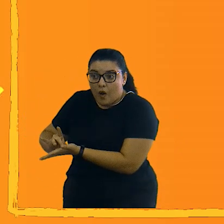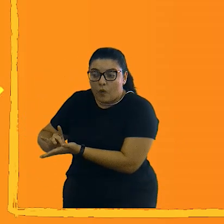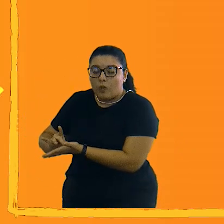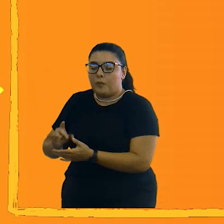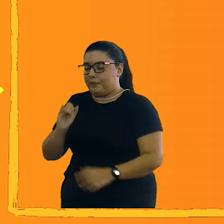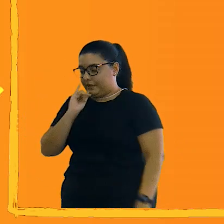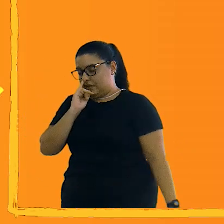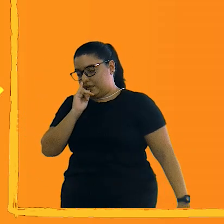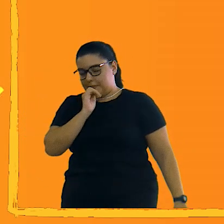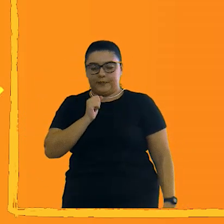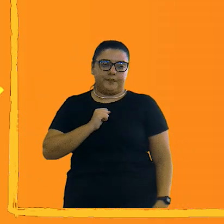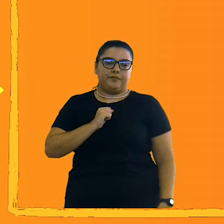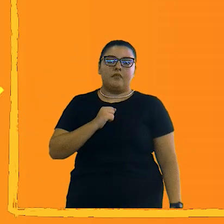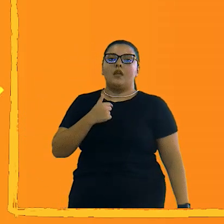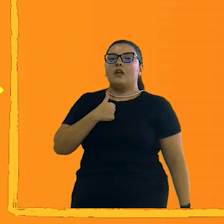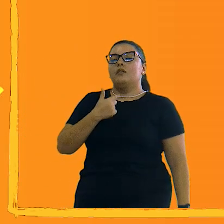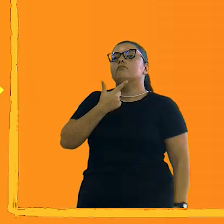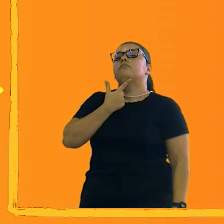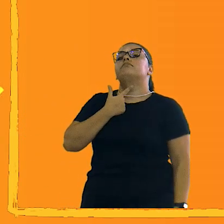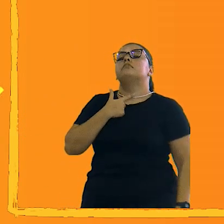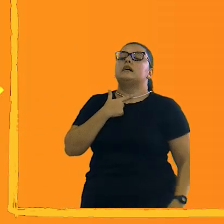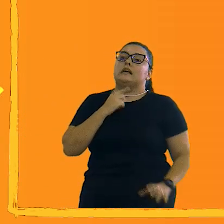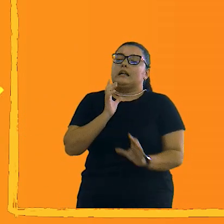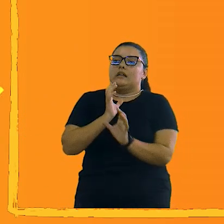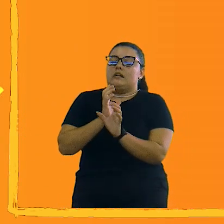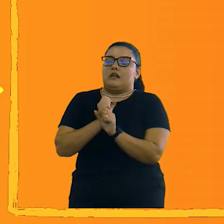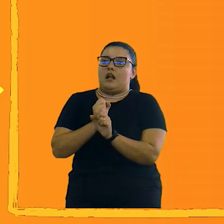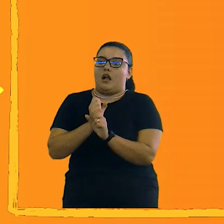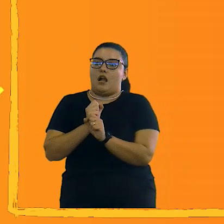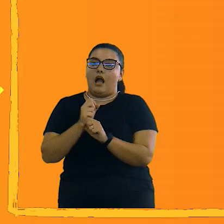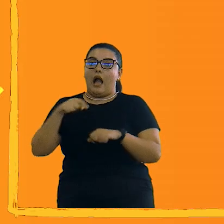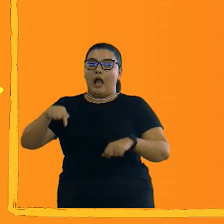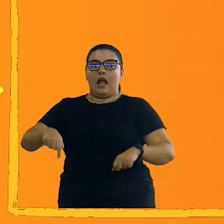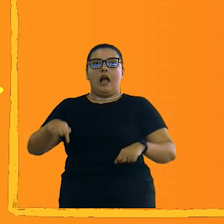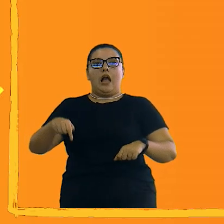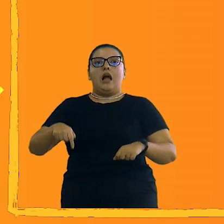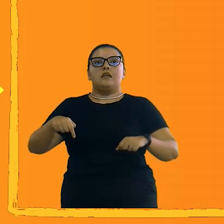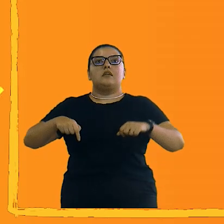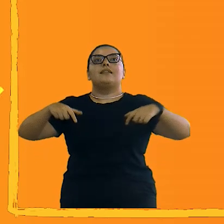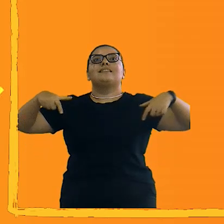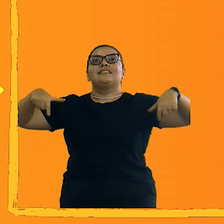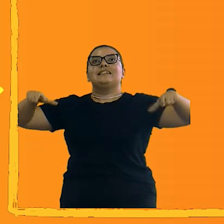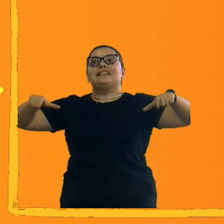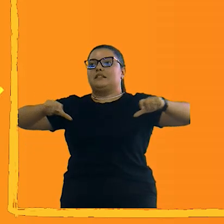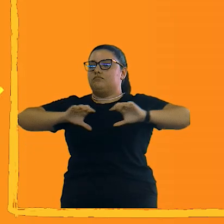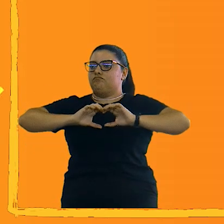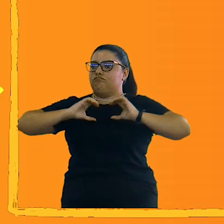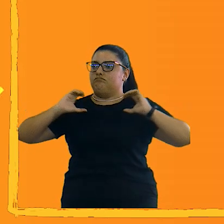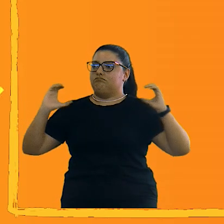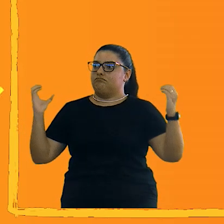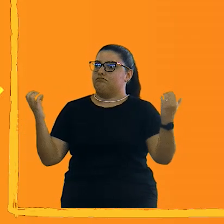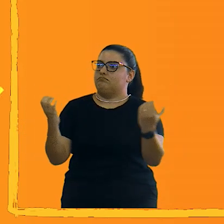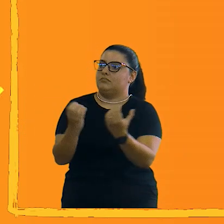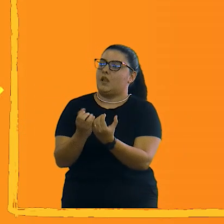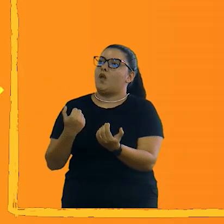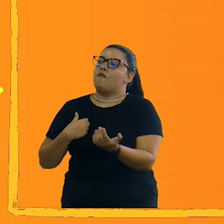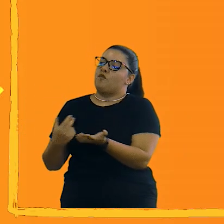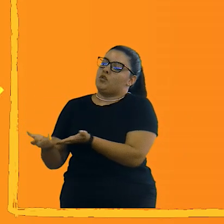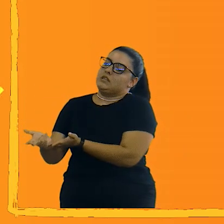por exemplo eu vou calcular a área que esta quadra ocupa e eu vou